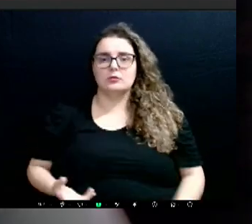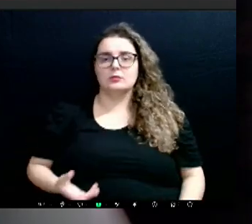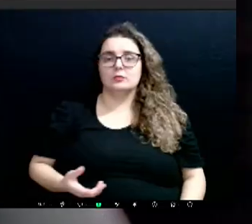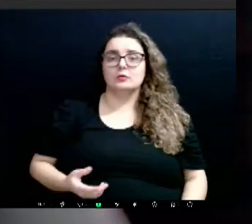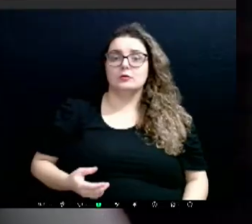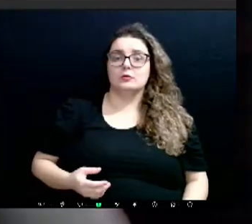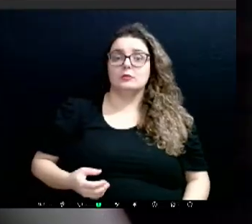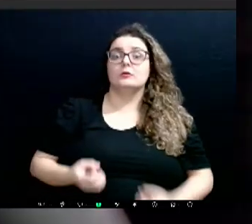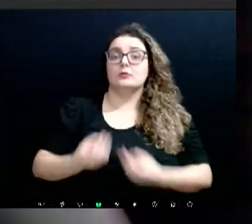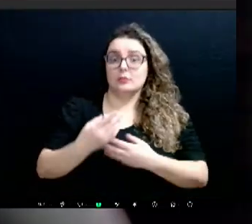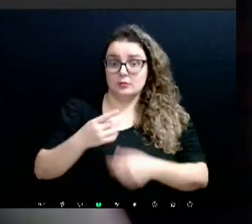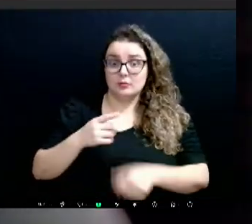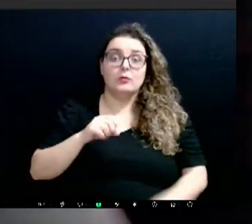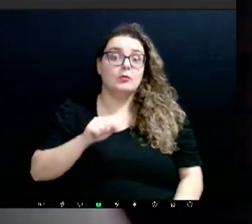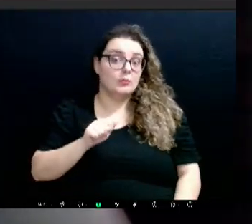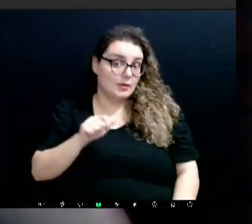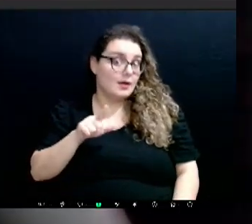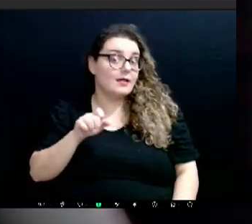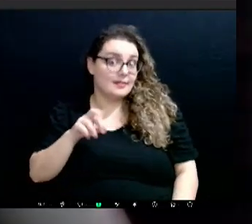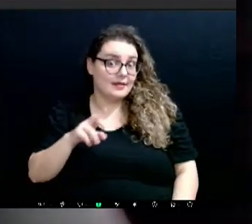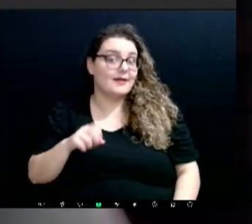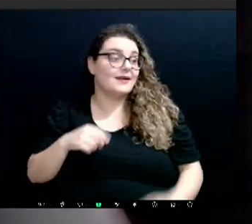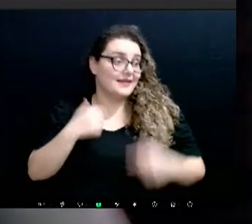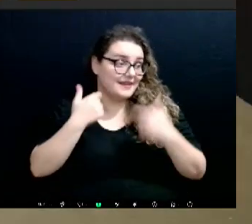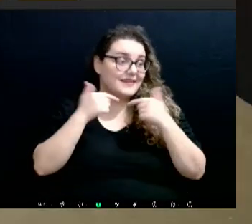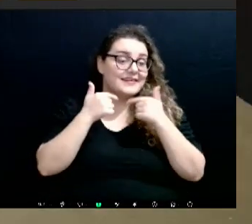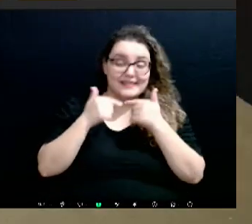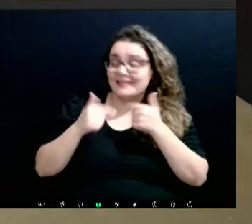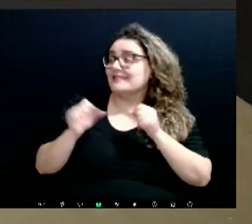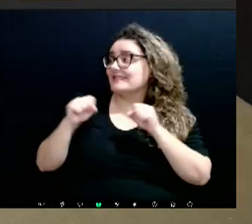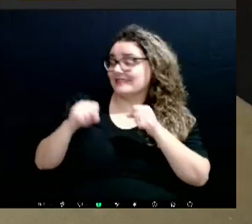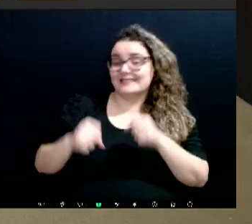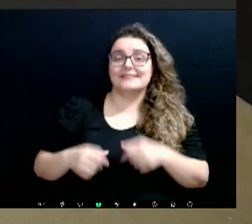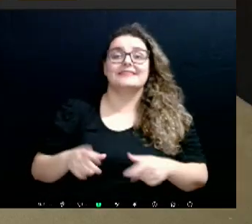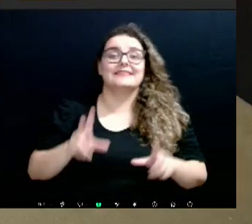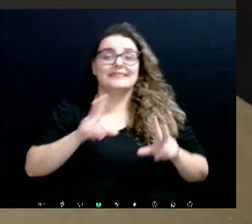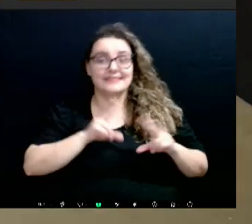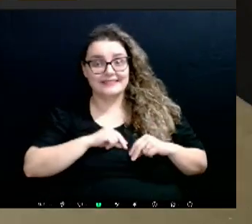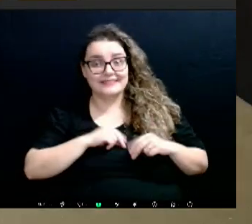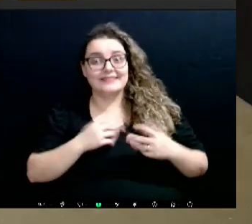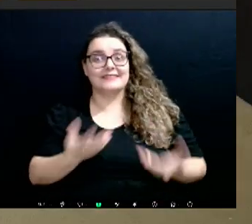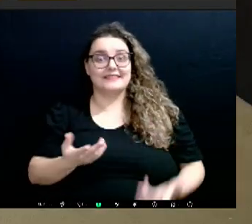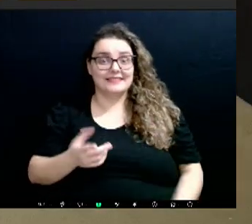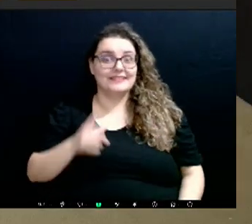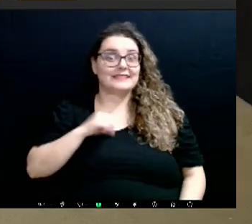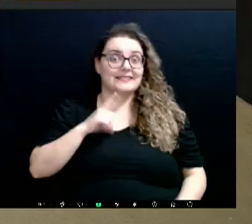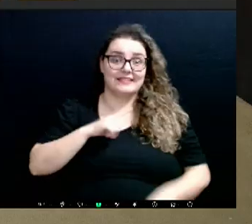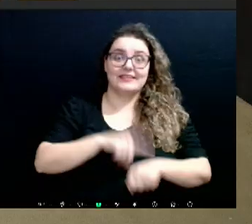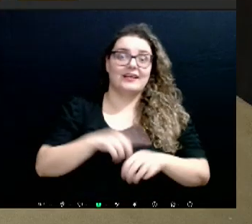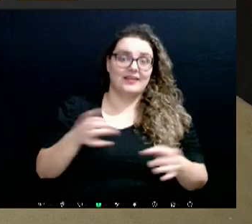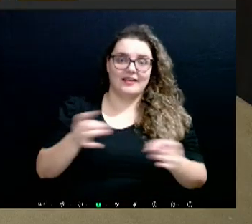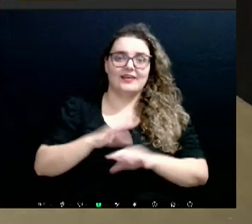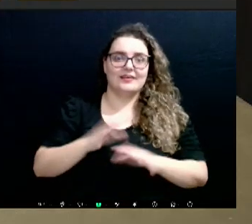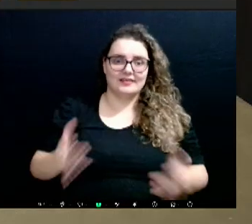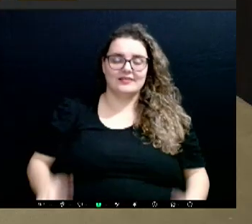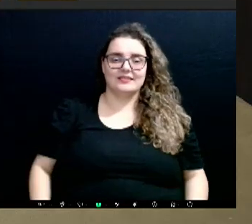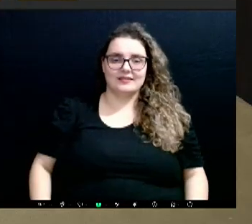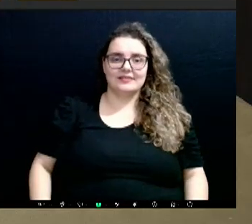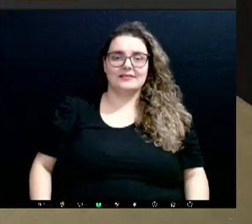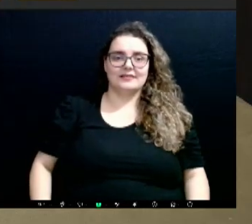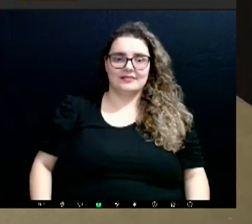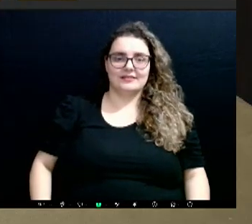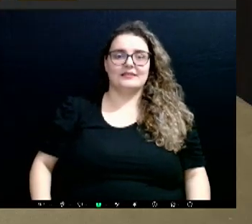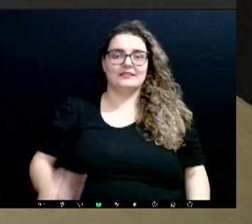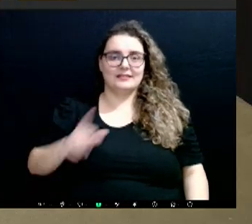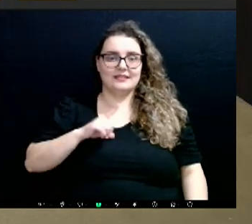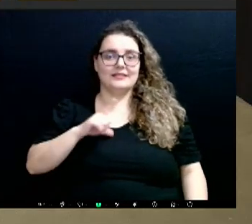time, né, para poder... Deu a hora! Gente, deu a hora! Isso, né? A que ponto chegamos? A que ponto chegamos?